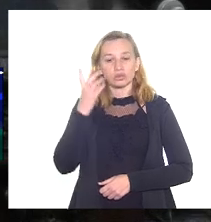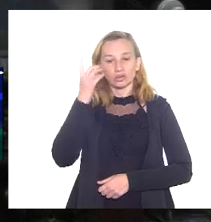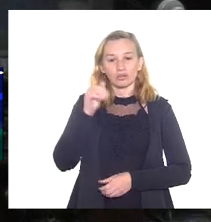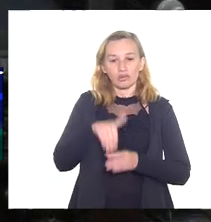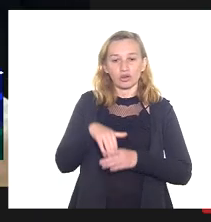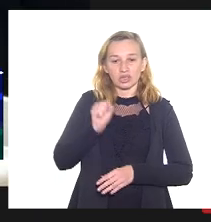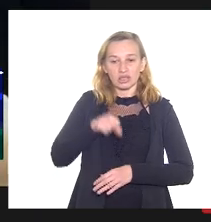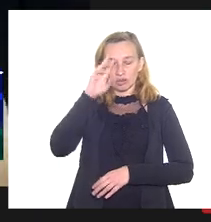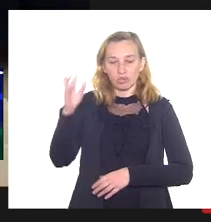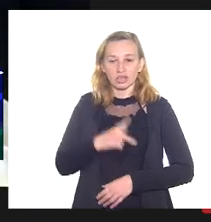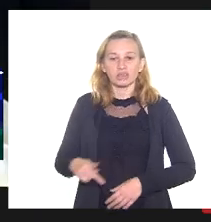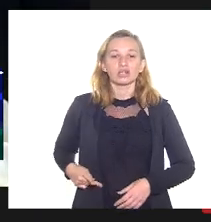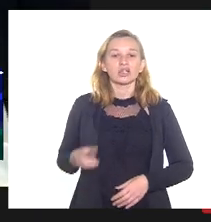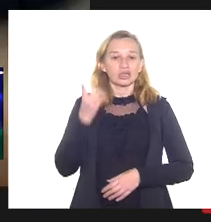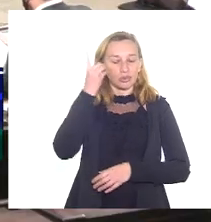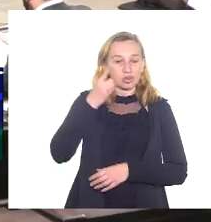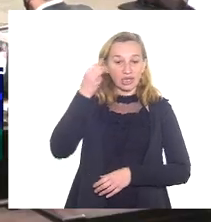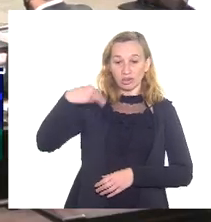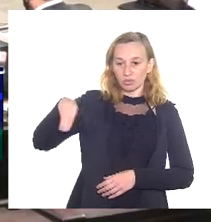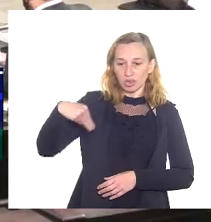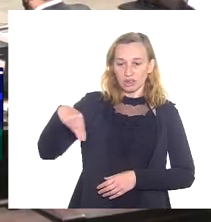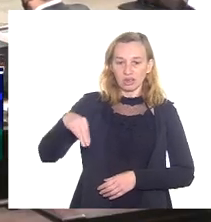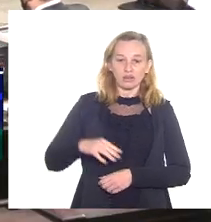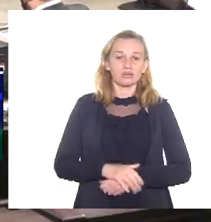presidente. Deputado Carlos Mink.